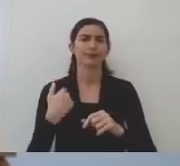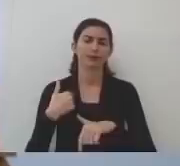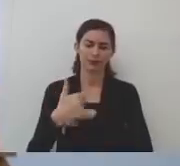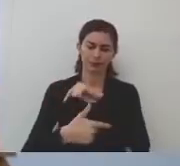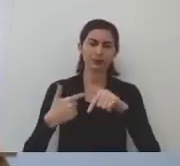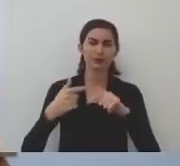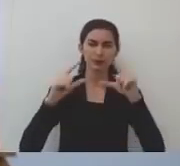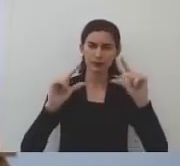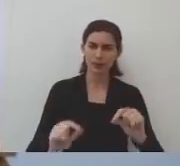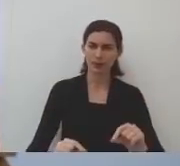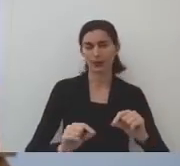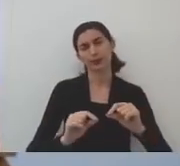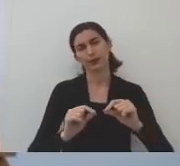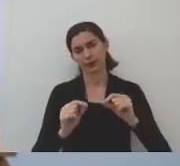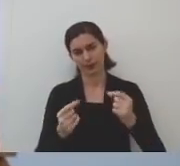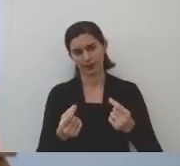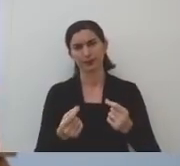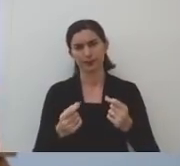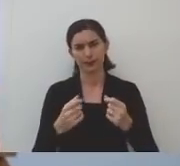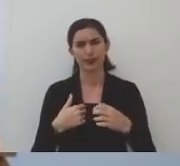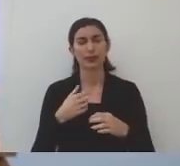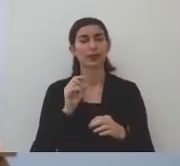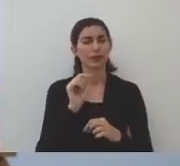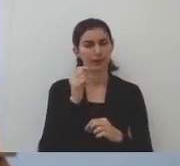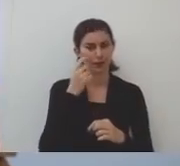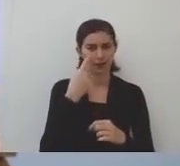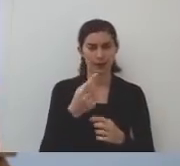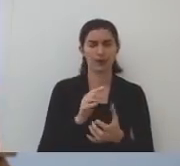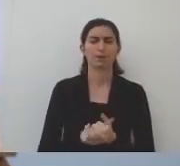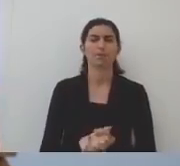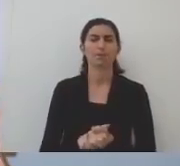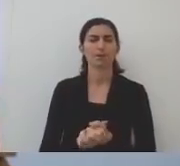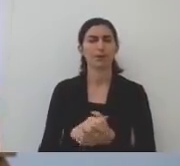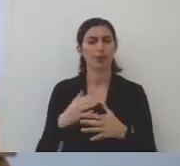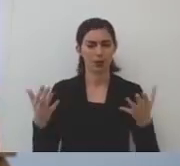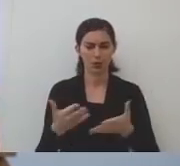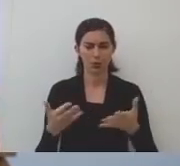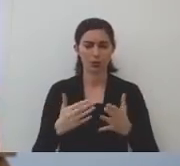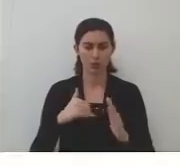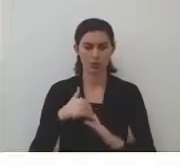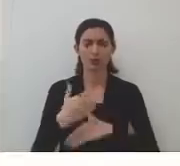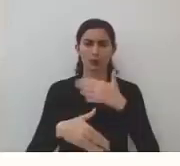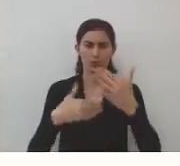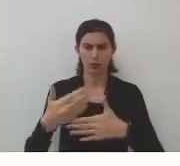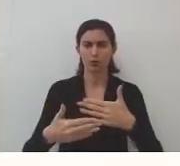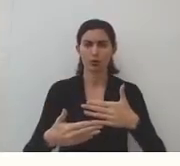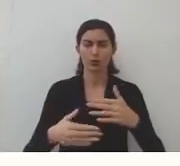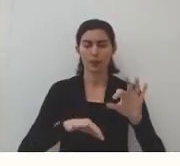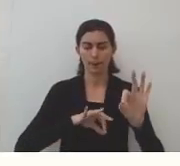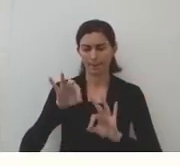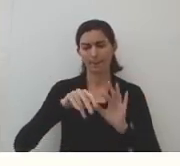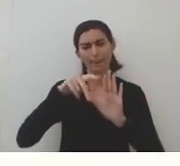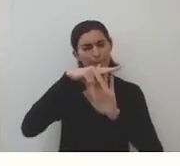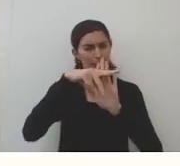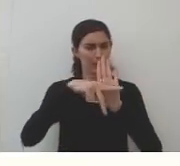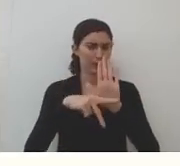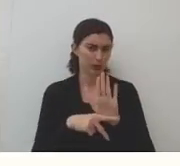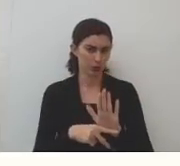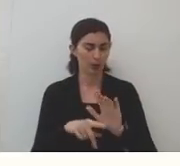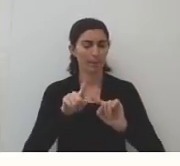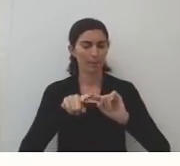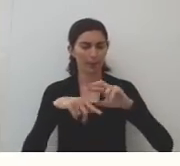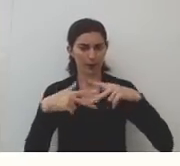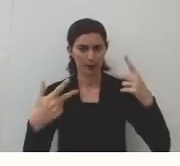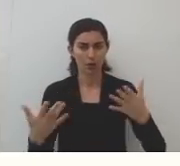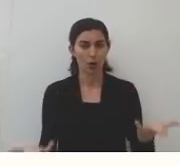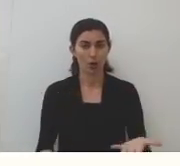o menos é mais, certo? Enfim, agora a gente acabou o processo, né, de planejamento desses